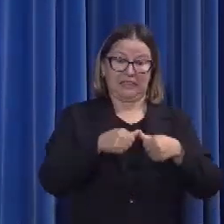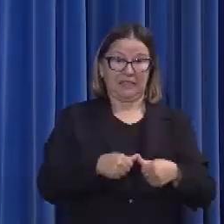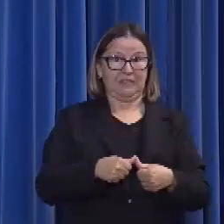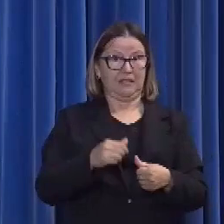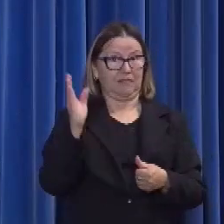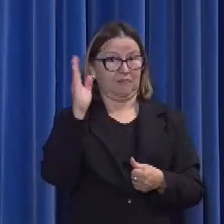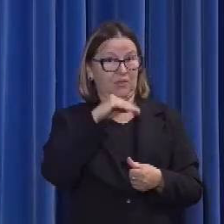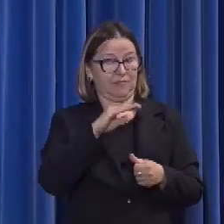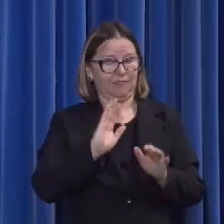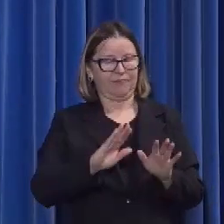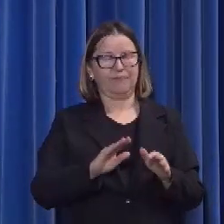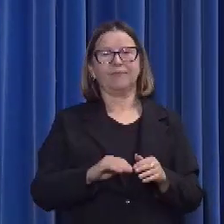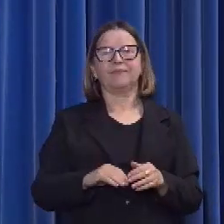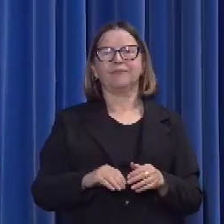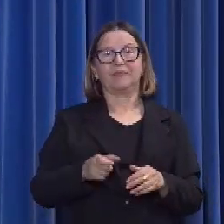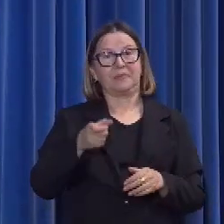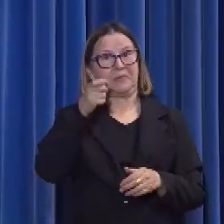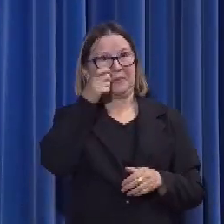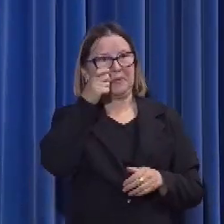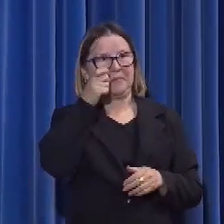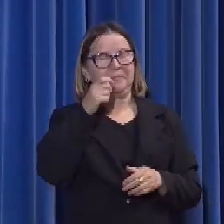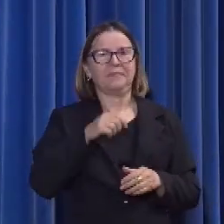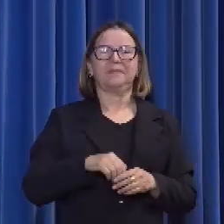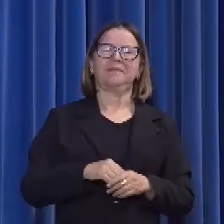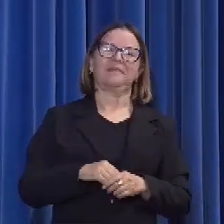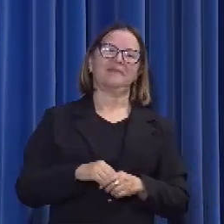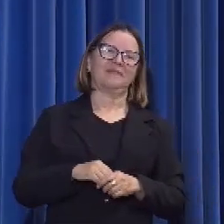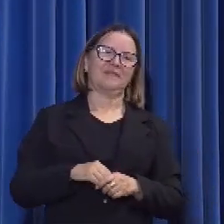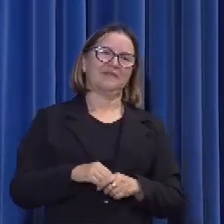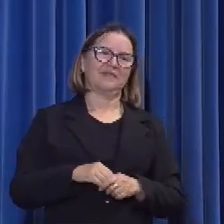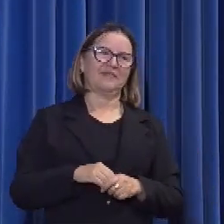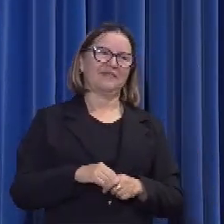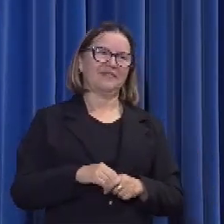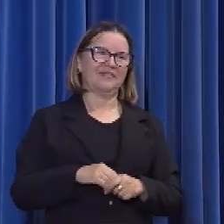Presta atenção, deixa eu voltar aqui.